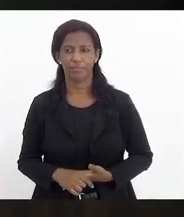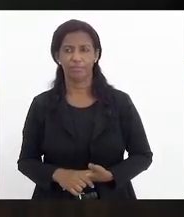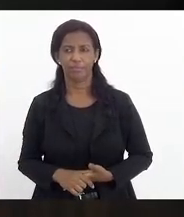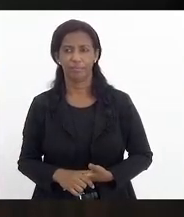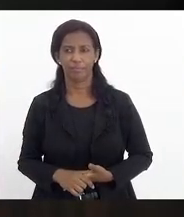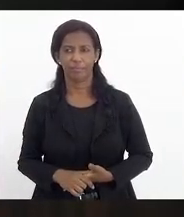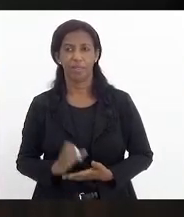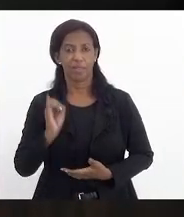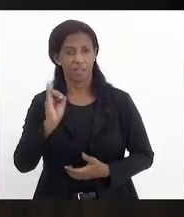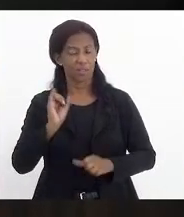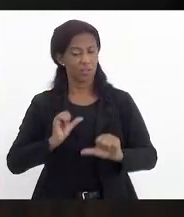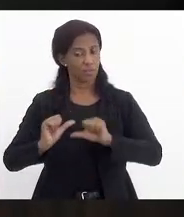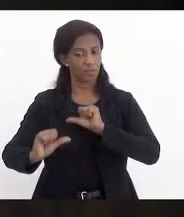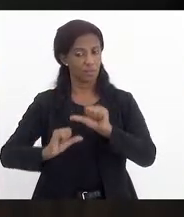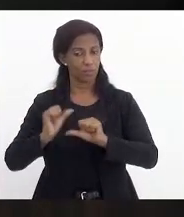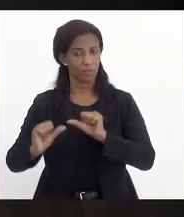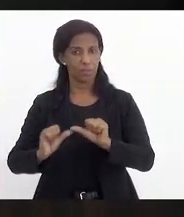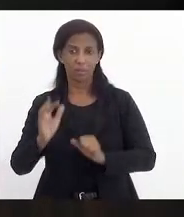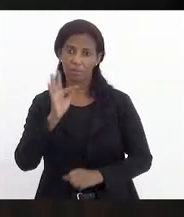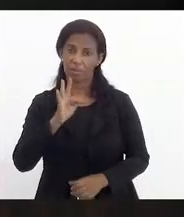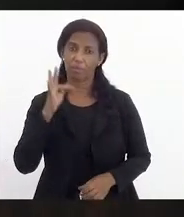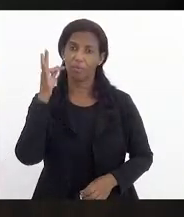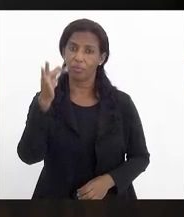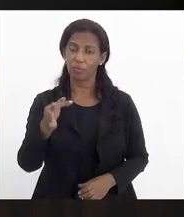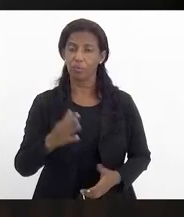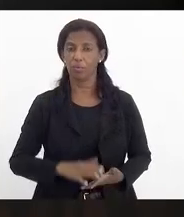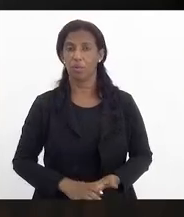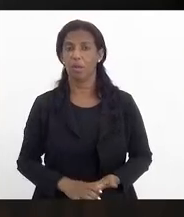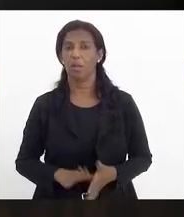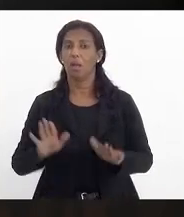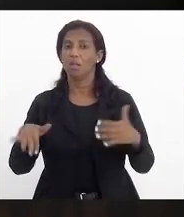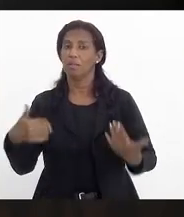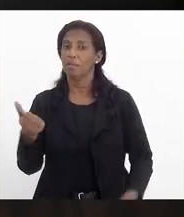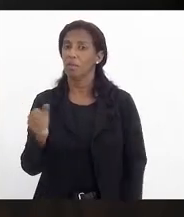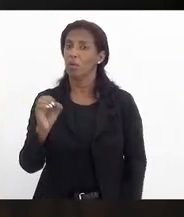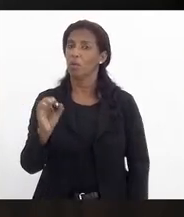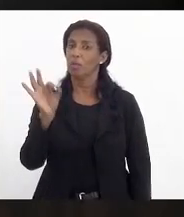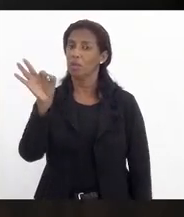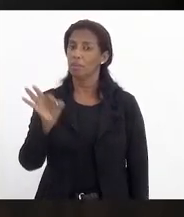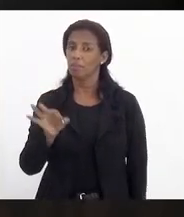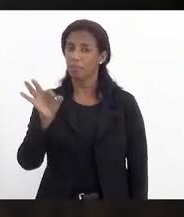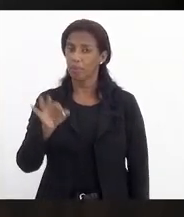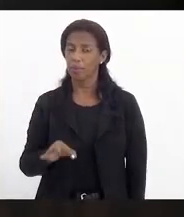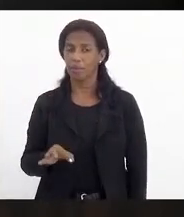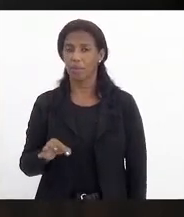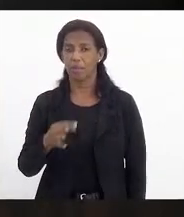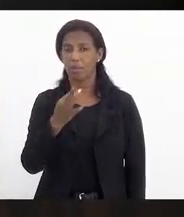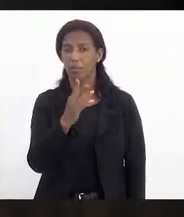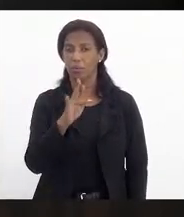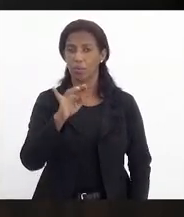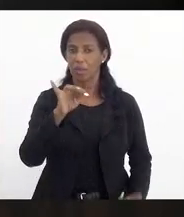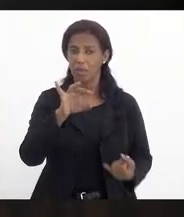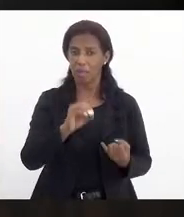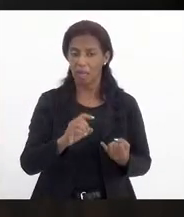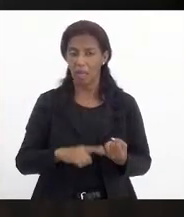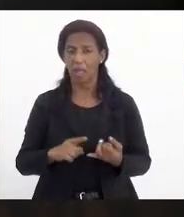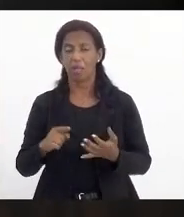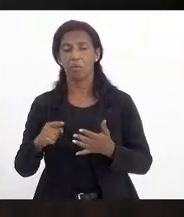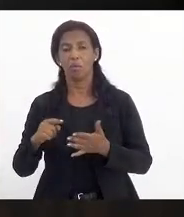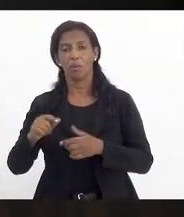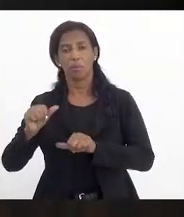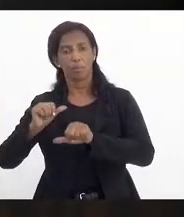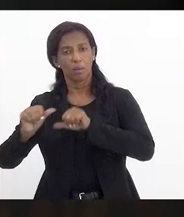Se tiver modificação, será para o futuro. Então, já vai 80% a questão do triênio e a questão da correção do